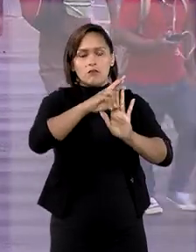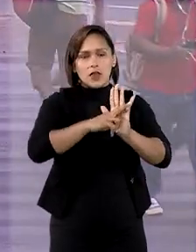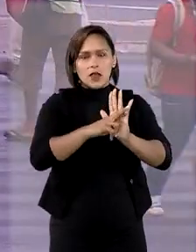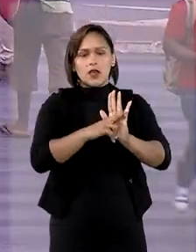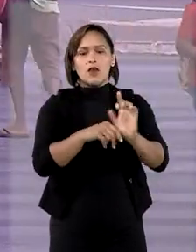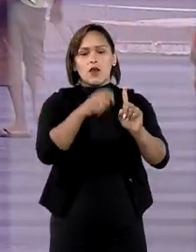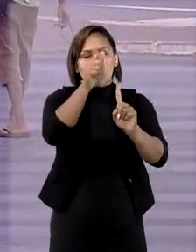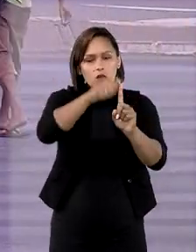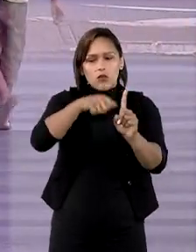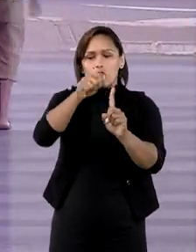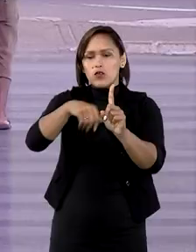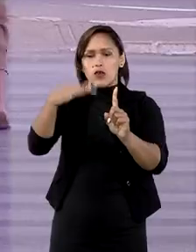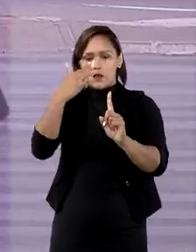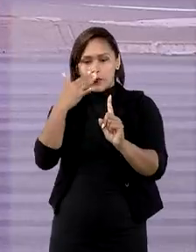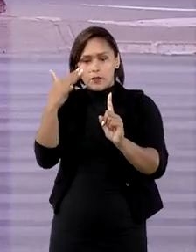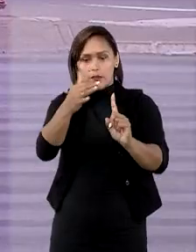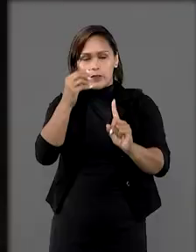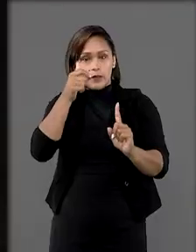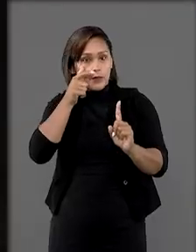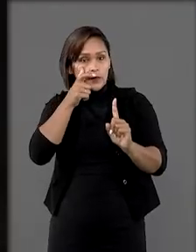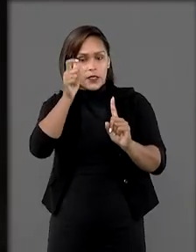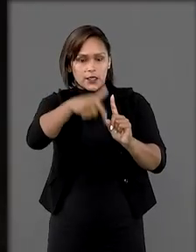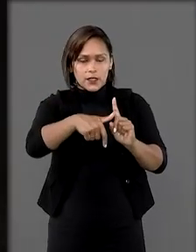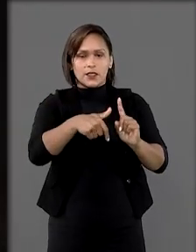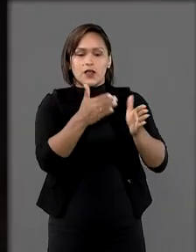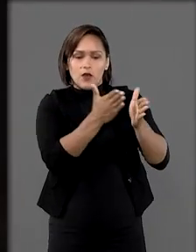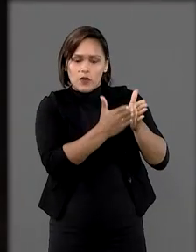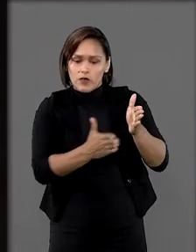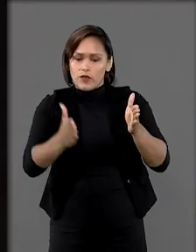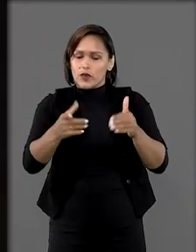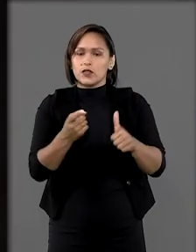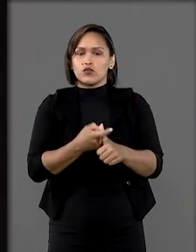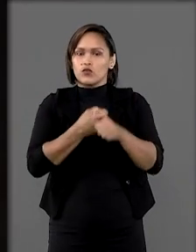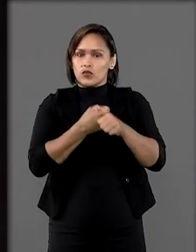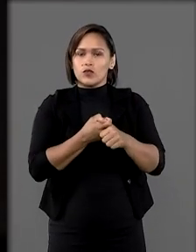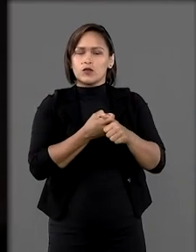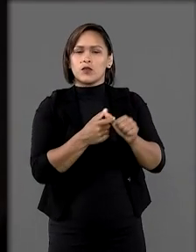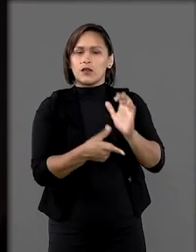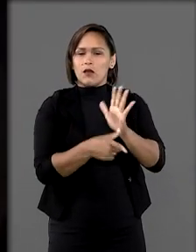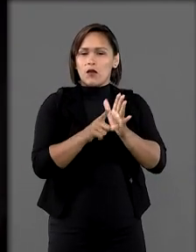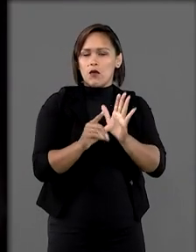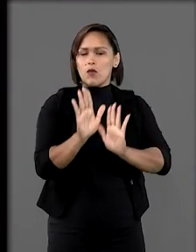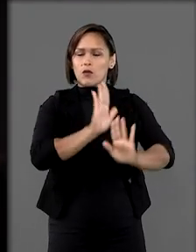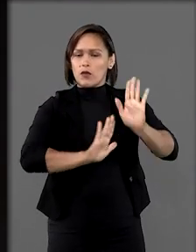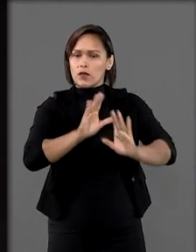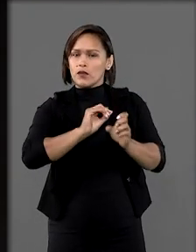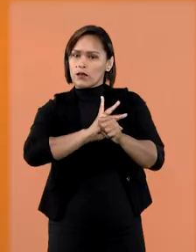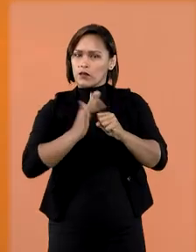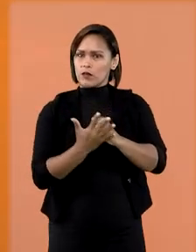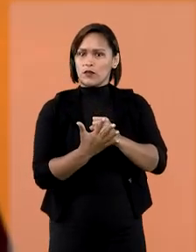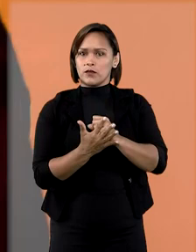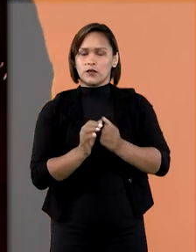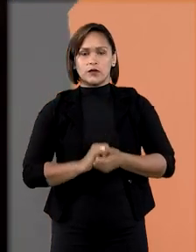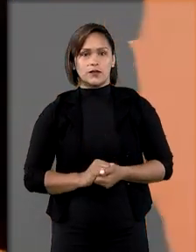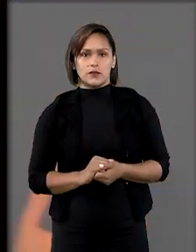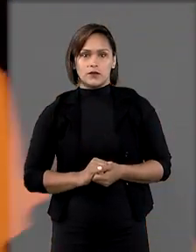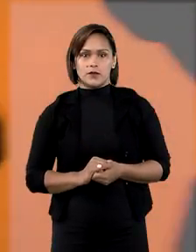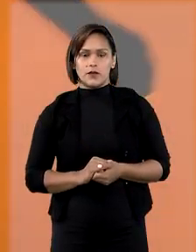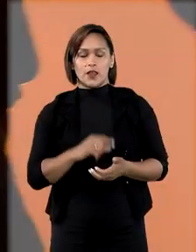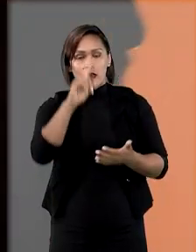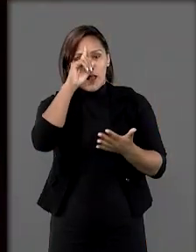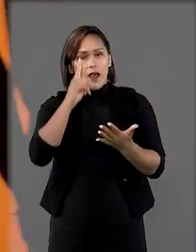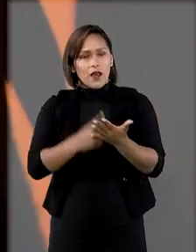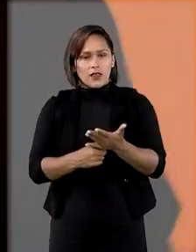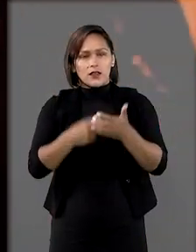apresentar mensalmente em juízo no período em que essa exigência esteve suspensa como medida de prevenção à Covid-19.